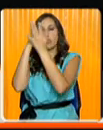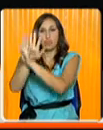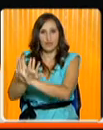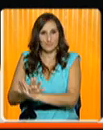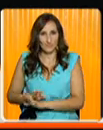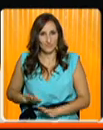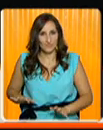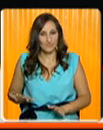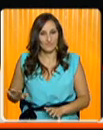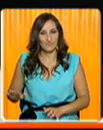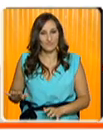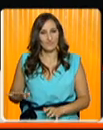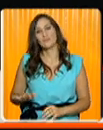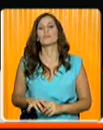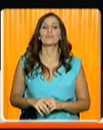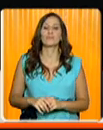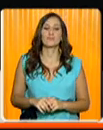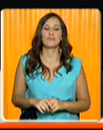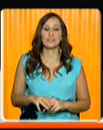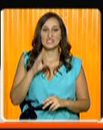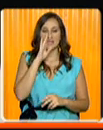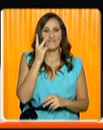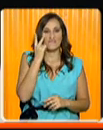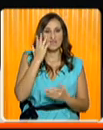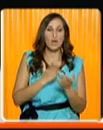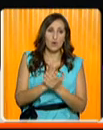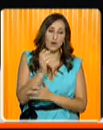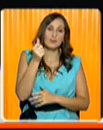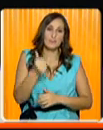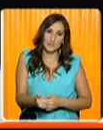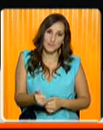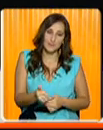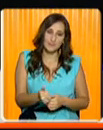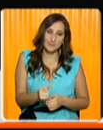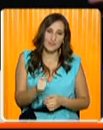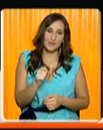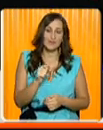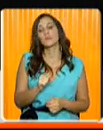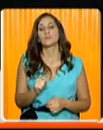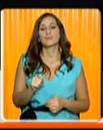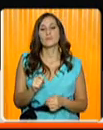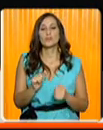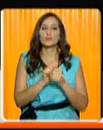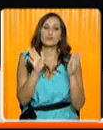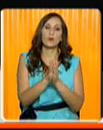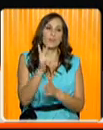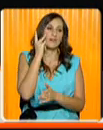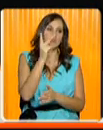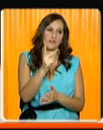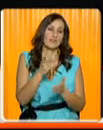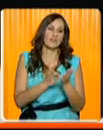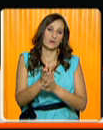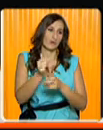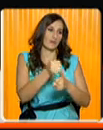Se a nossa vida correr bem, toda a vossa vida corre bem.